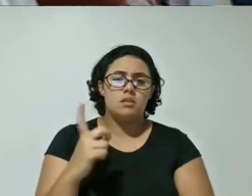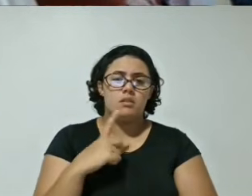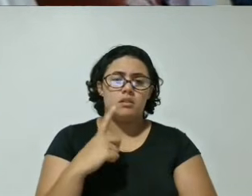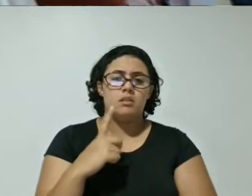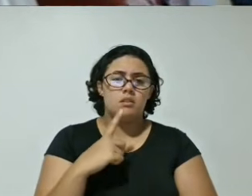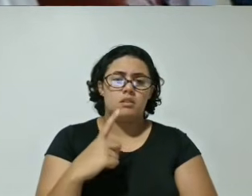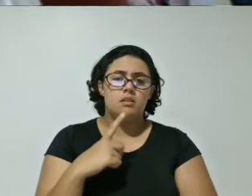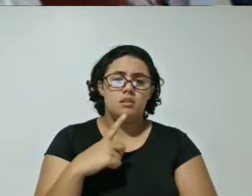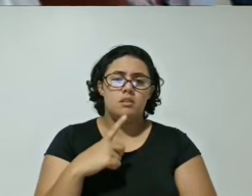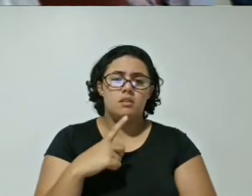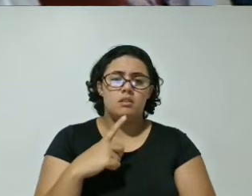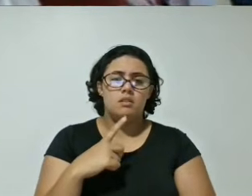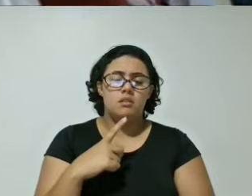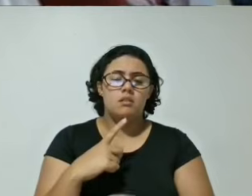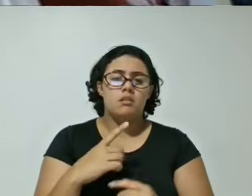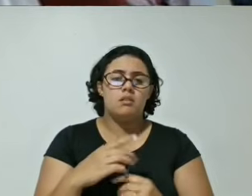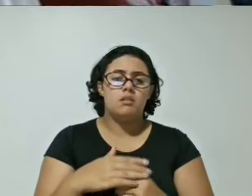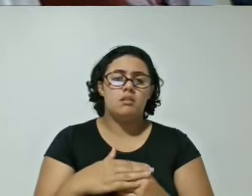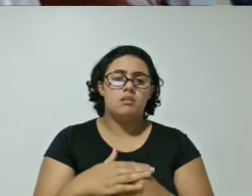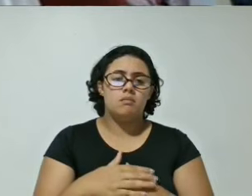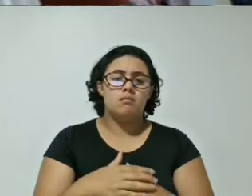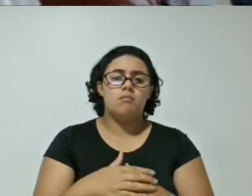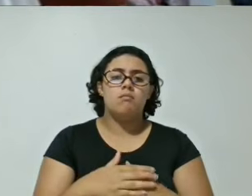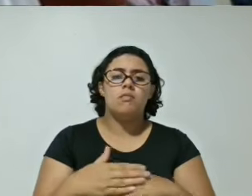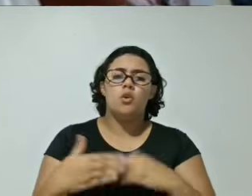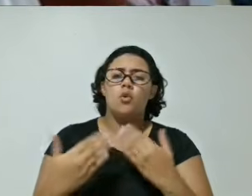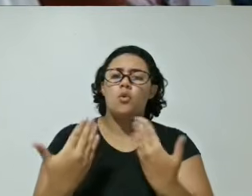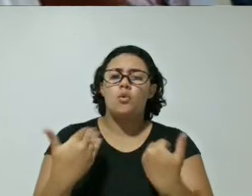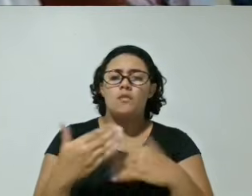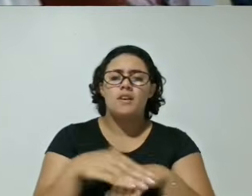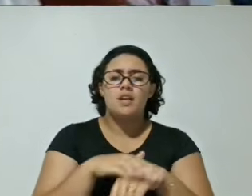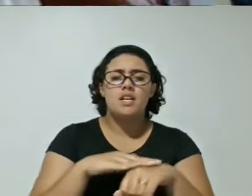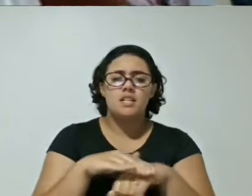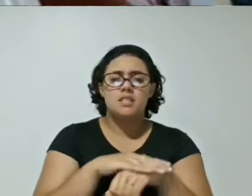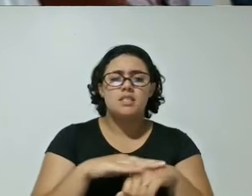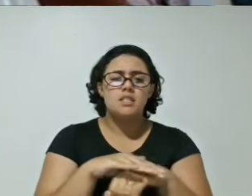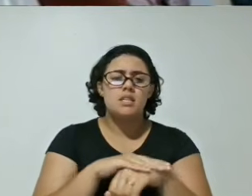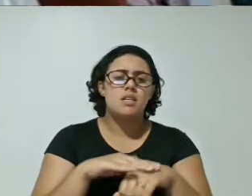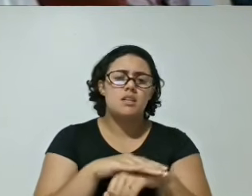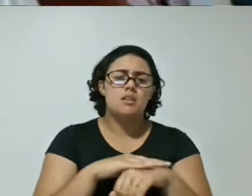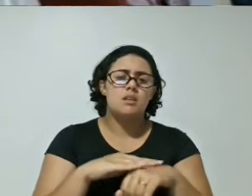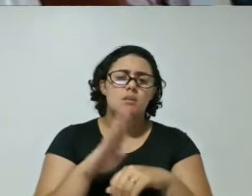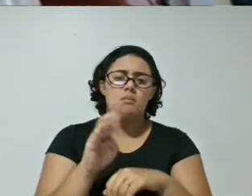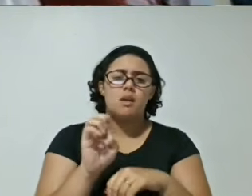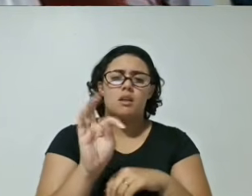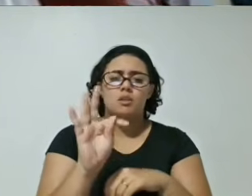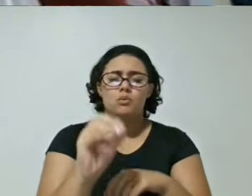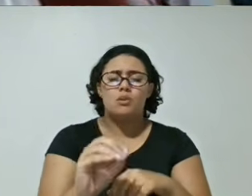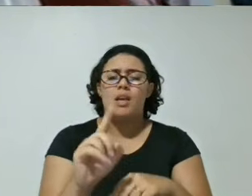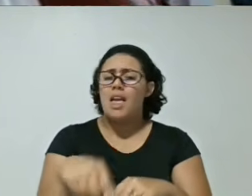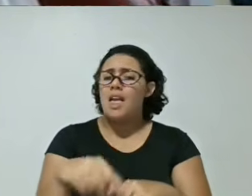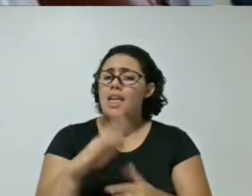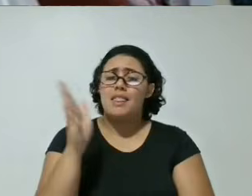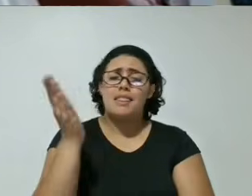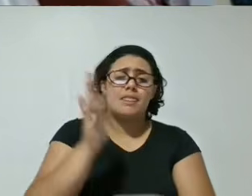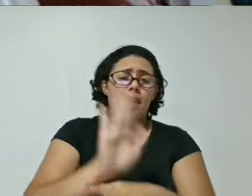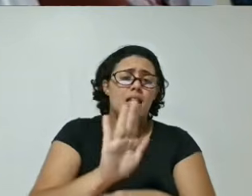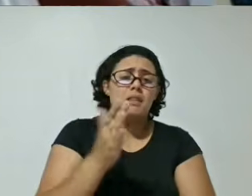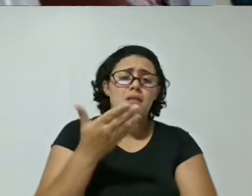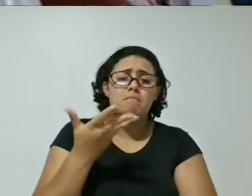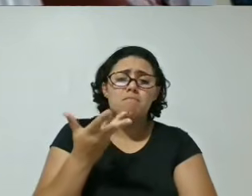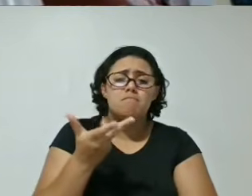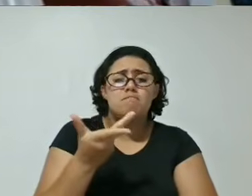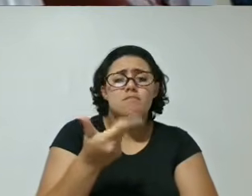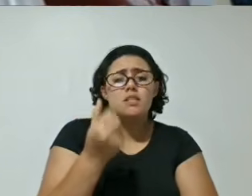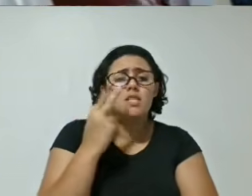Conversa ao Pé do Fogão, e foi assim, um dia, uma manhã memorável, uma tarde memorável, com a lenha, com as histórias